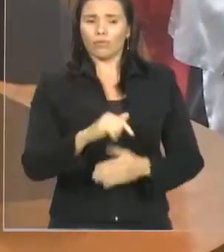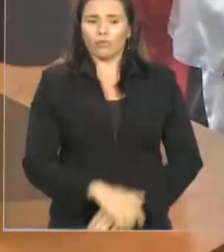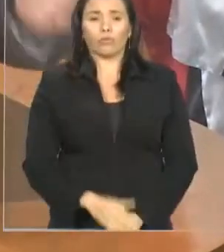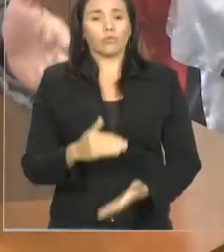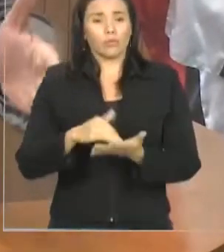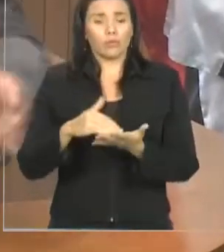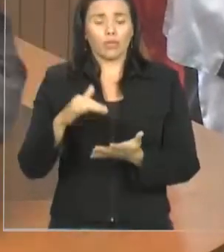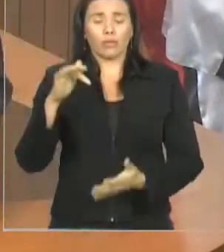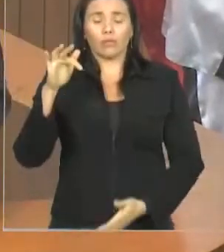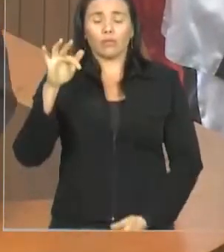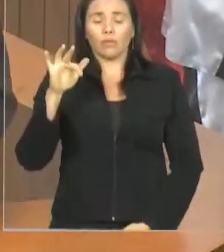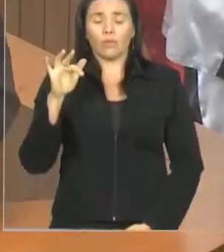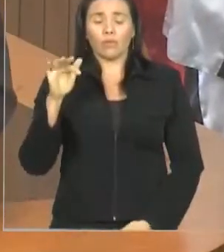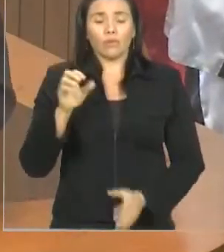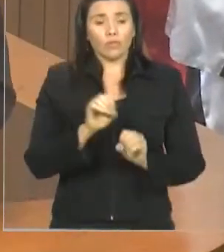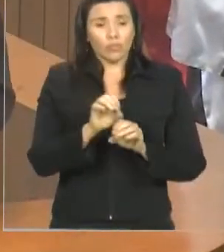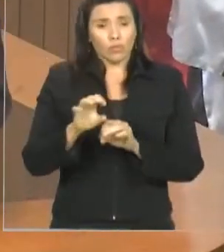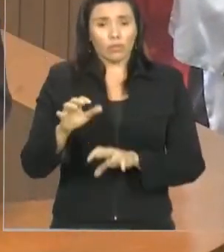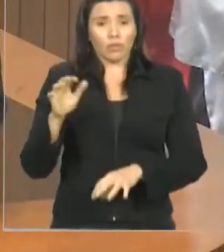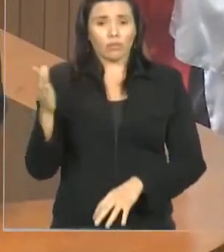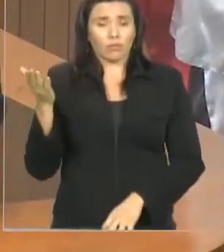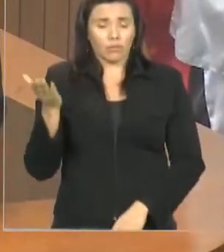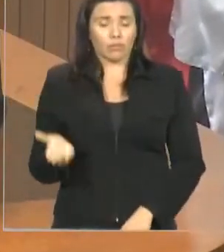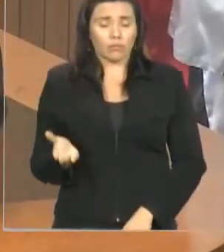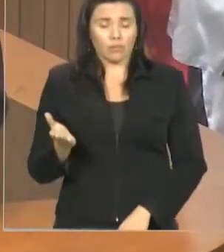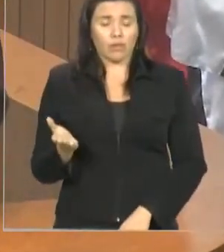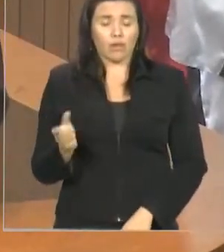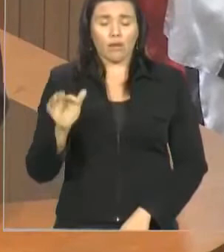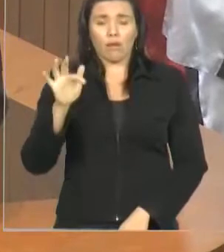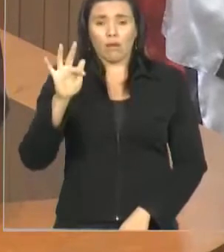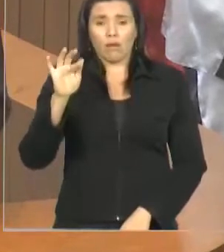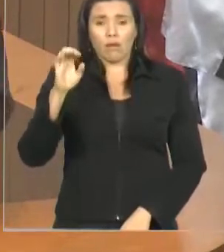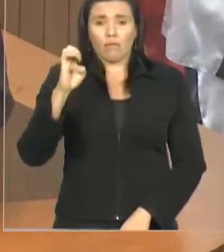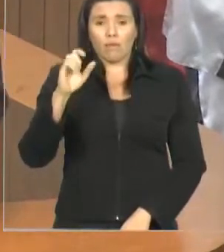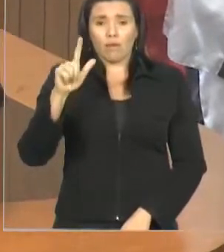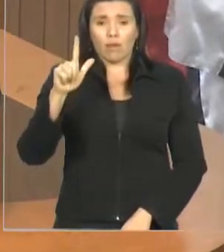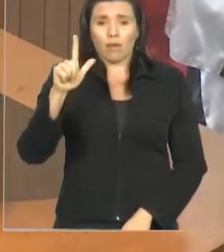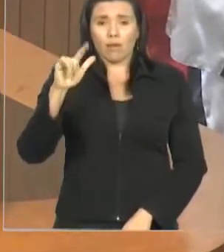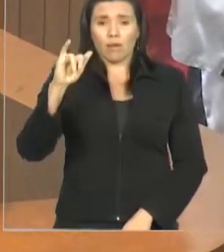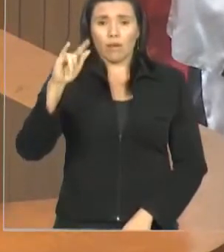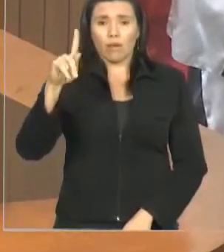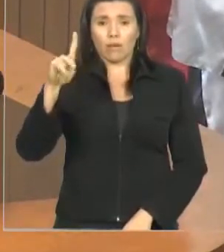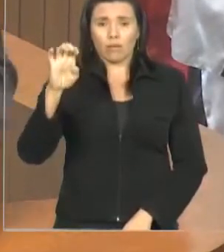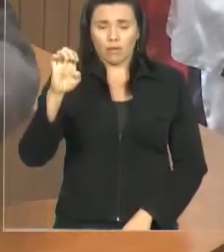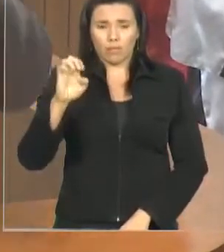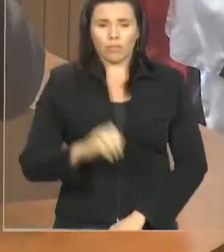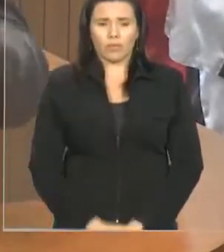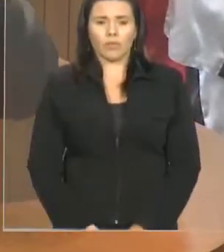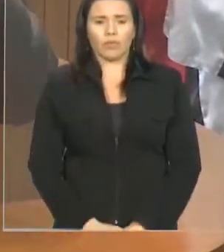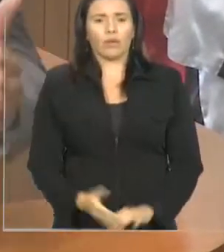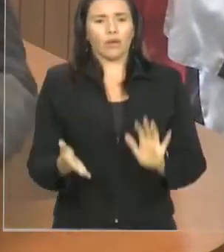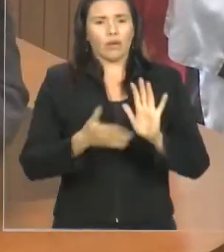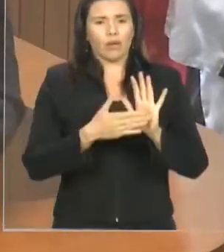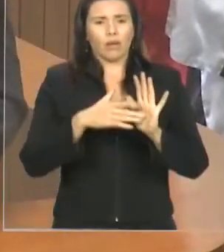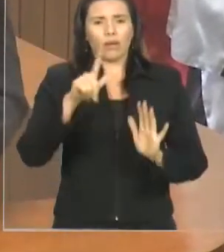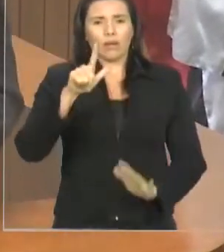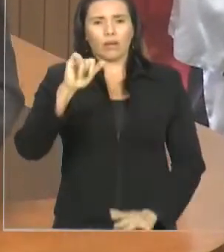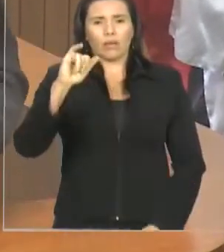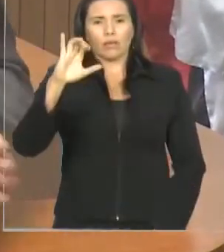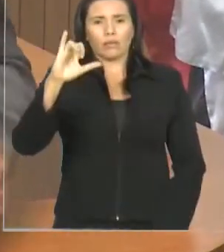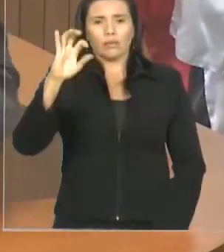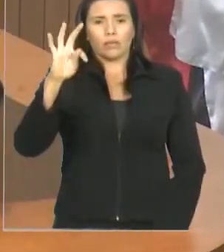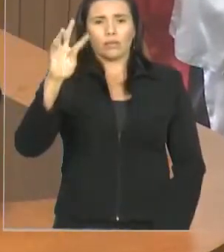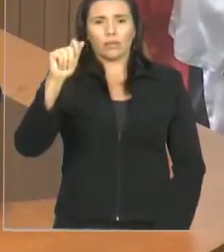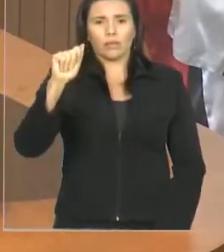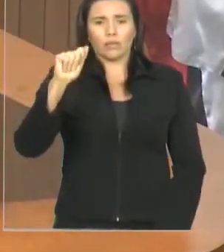está a licitação, ela já foi estartada no valor de mais de 3 milhões de reais.